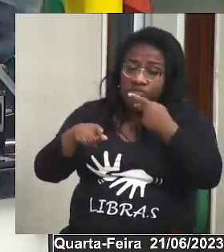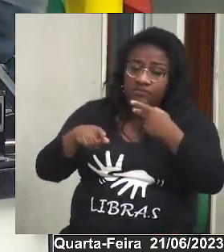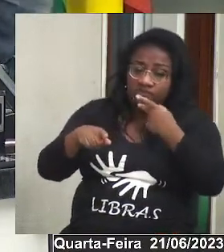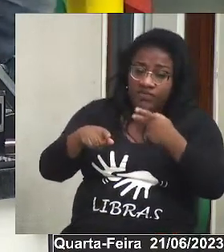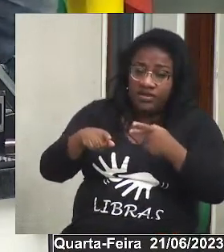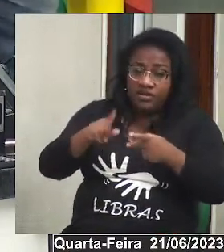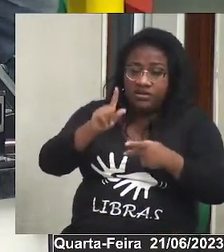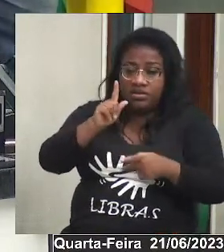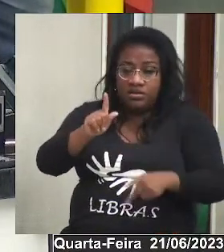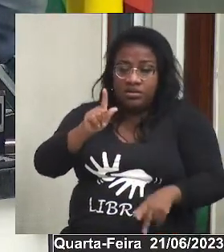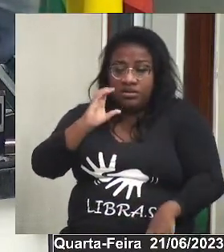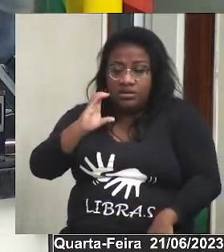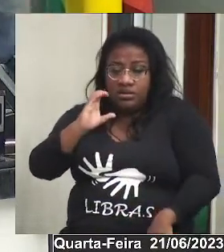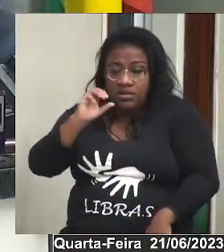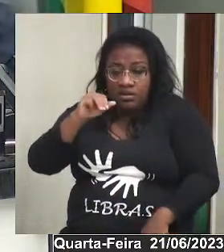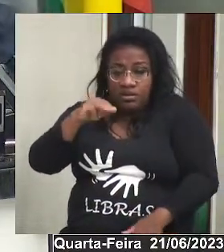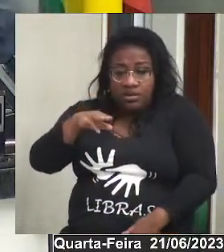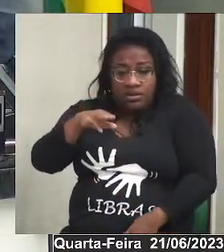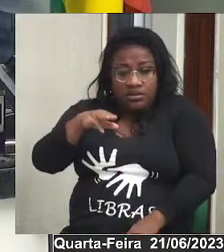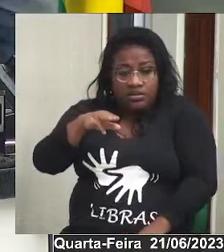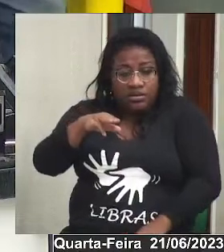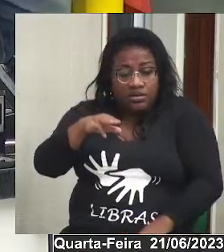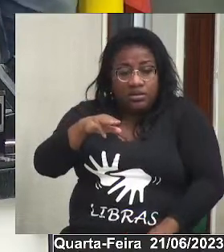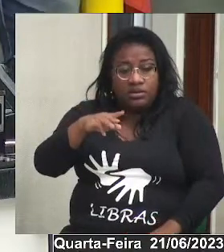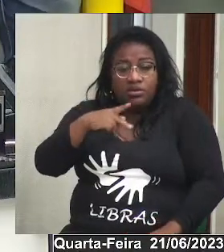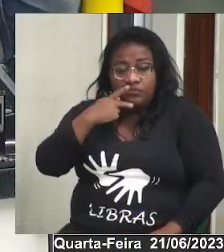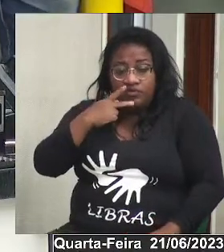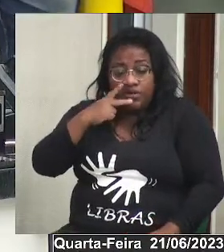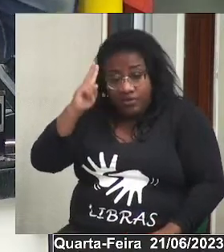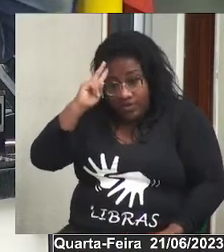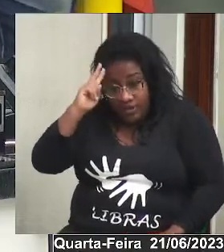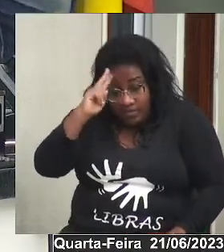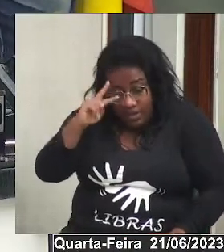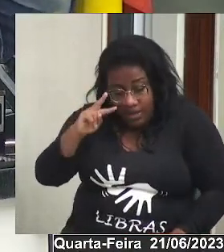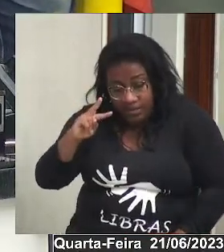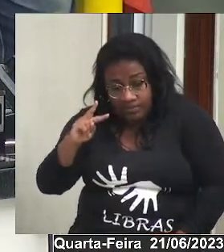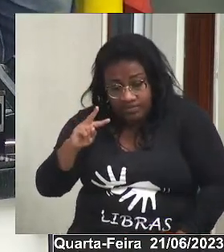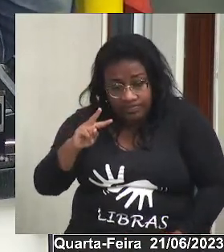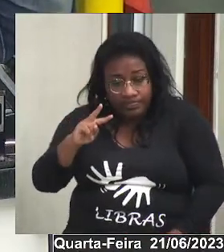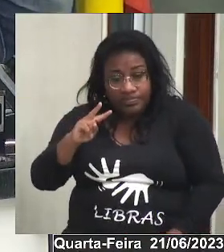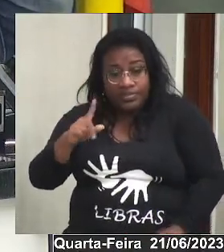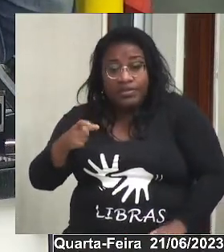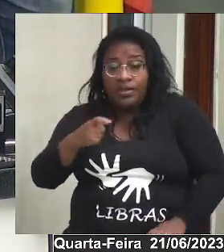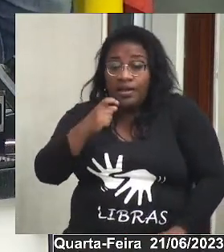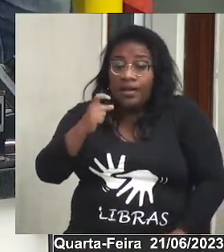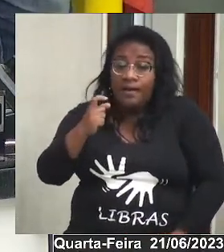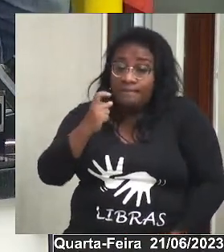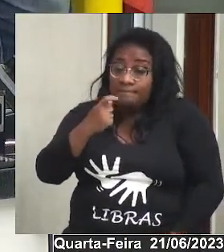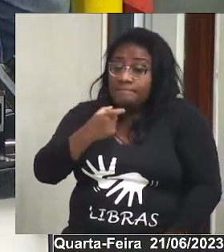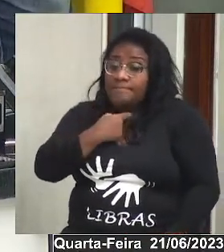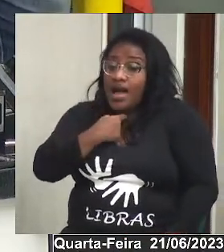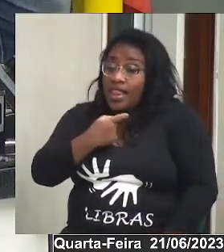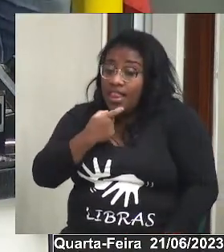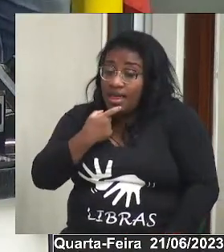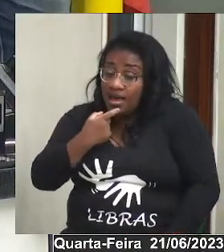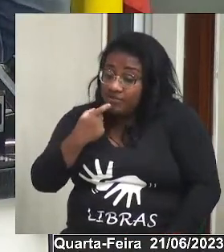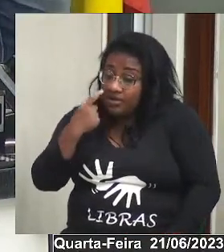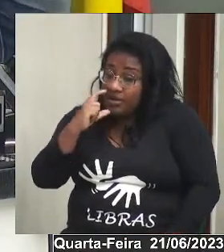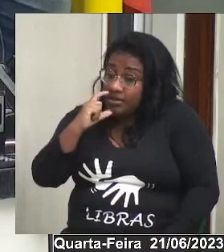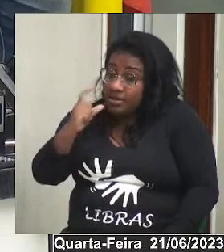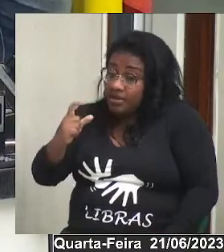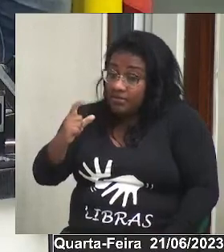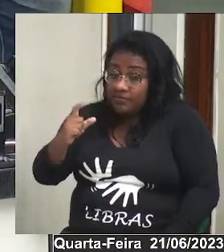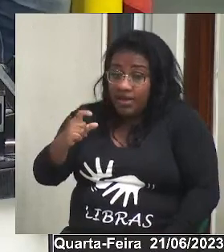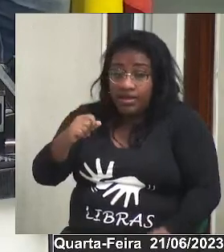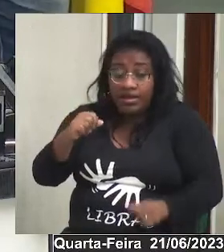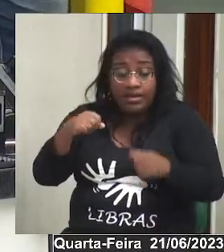do senhor, quando o GCM, se alguém aqui não lembra, eu vou recordar. Por isso que eu falo, a palavra que sai da boca,